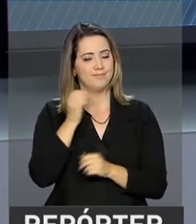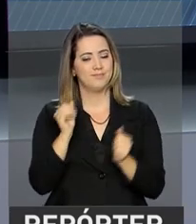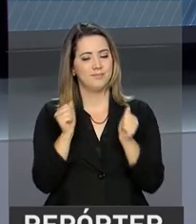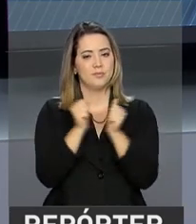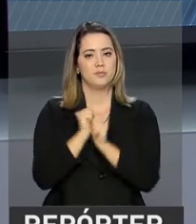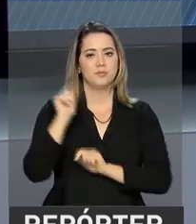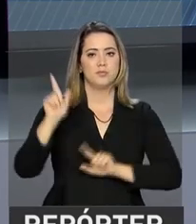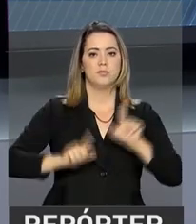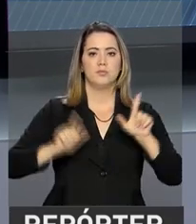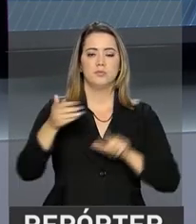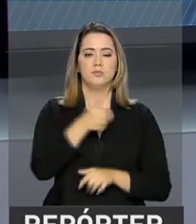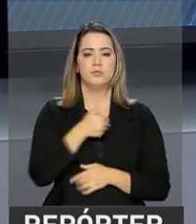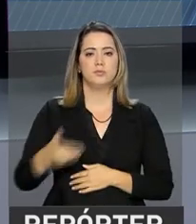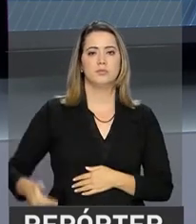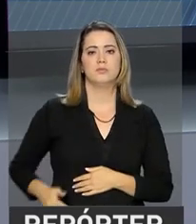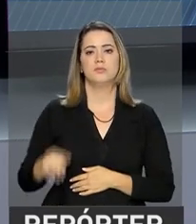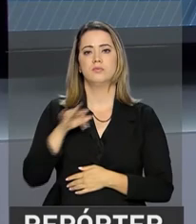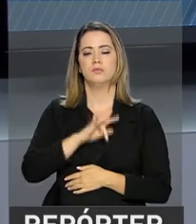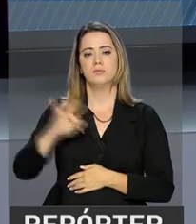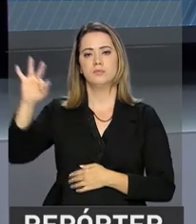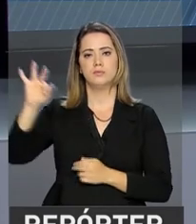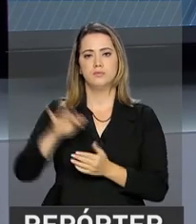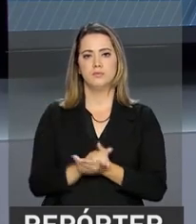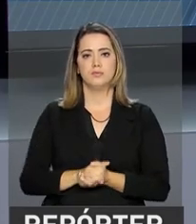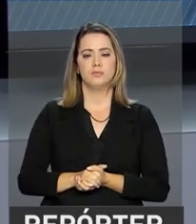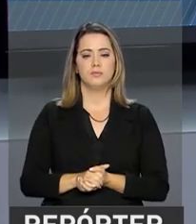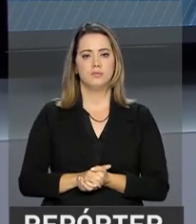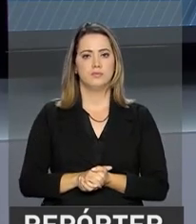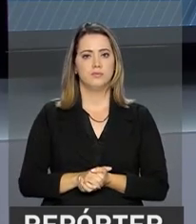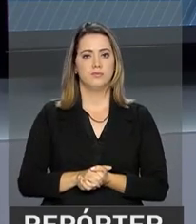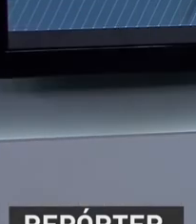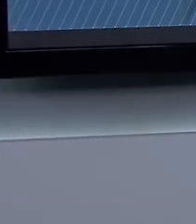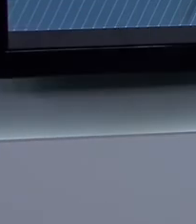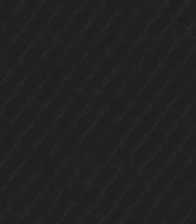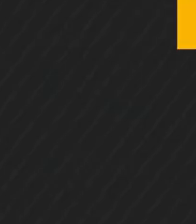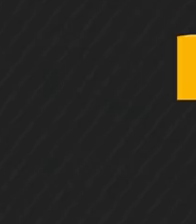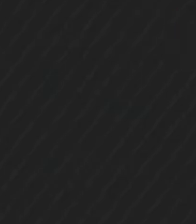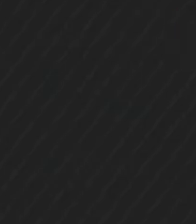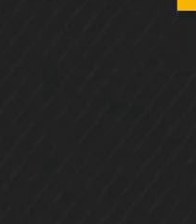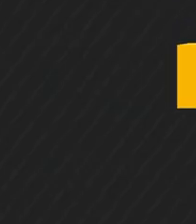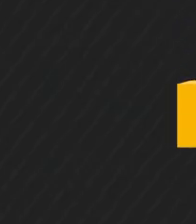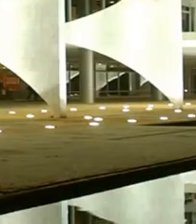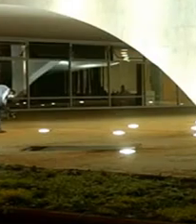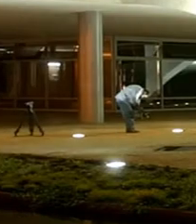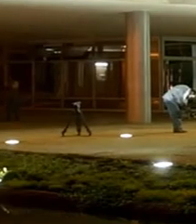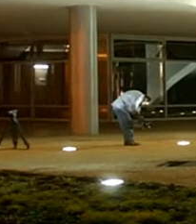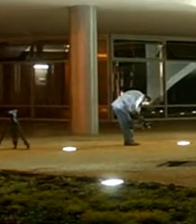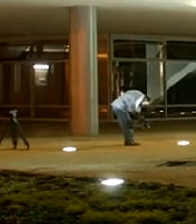Continue aqui com a gente na NBR, a TV do Governo Federal.